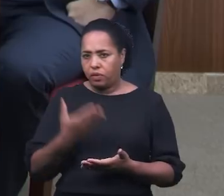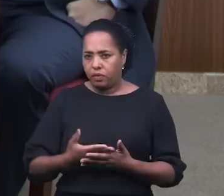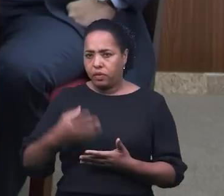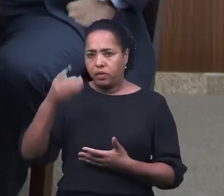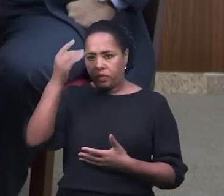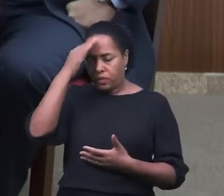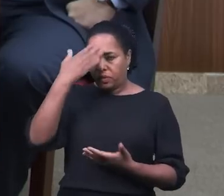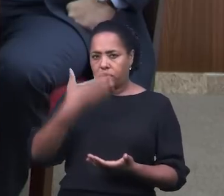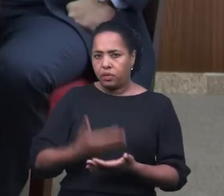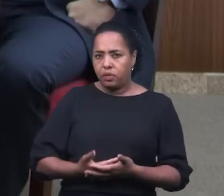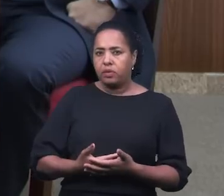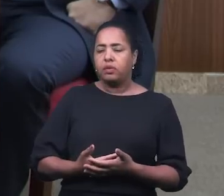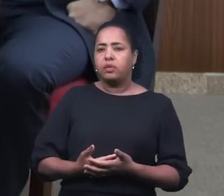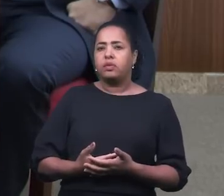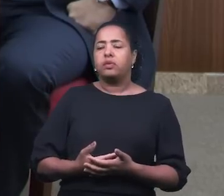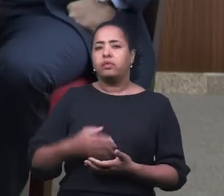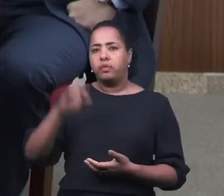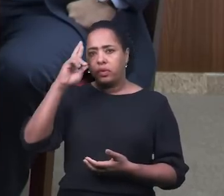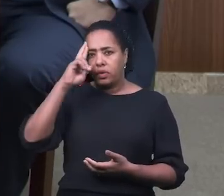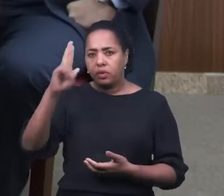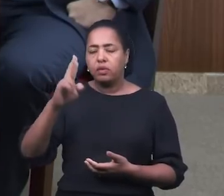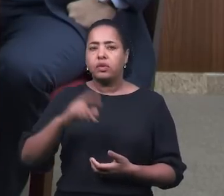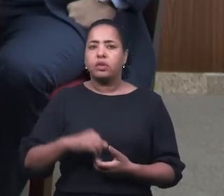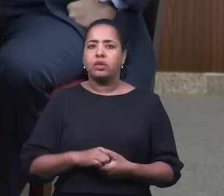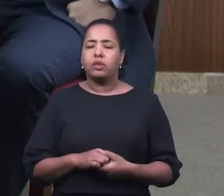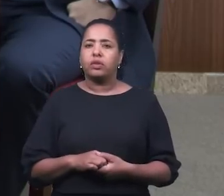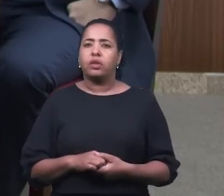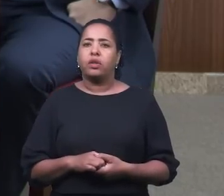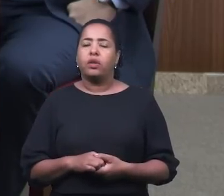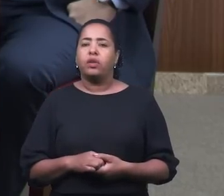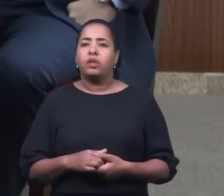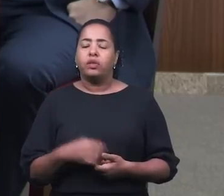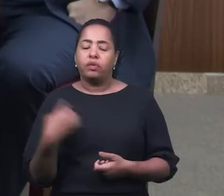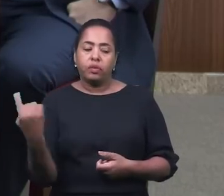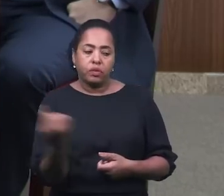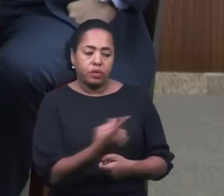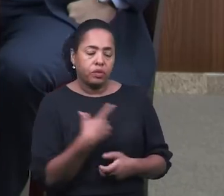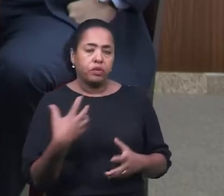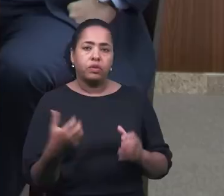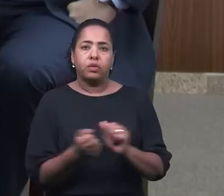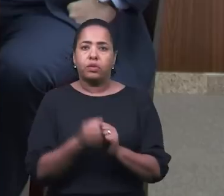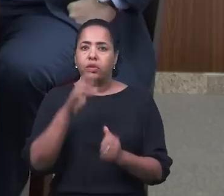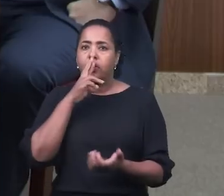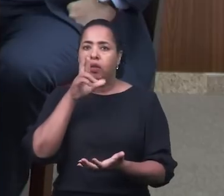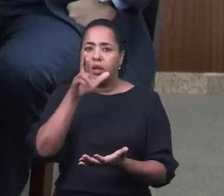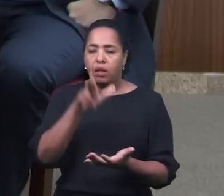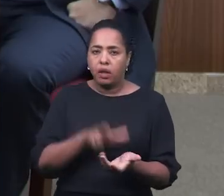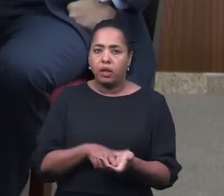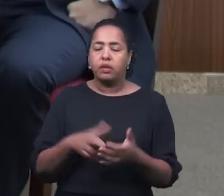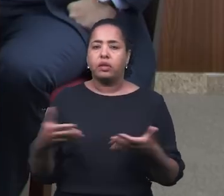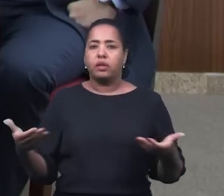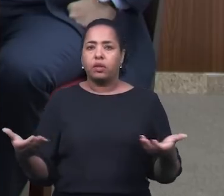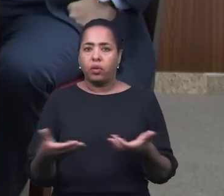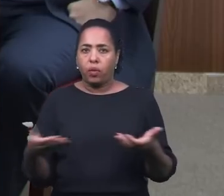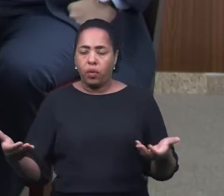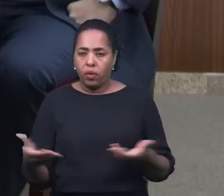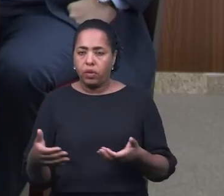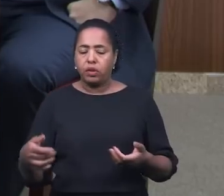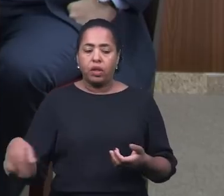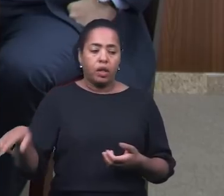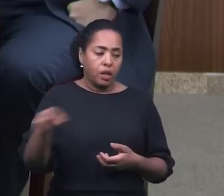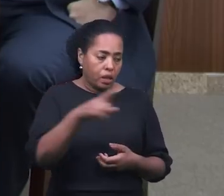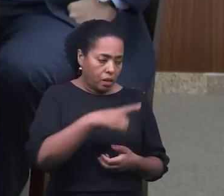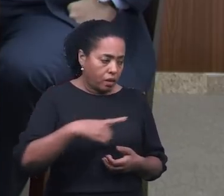espirituais, confiamos na bênção do Senhor, não é verdade? E o fato de ter vocês hoje aqui conosco é um resultado disso, porque